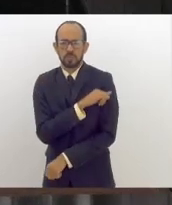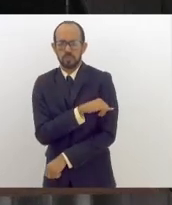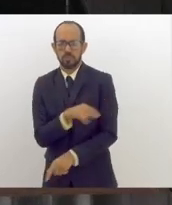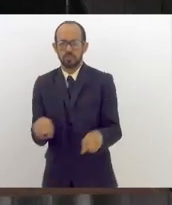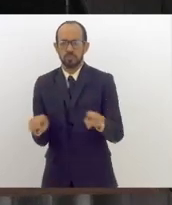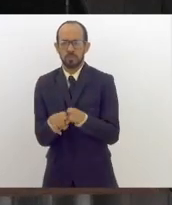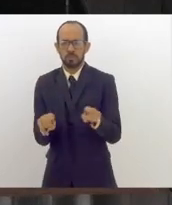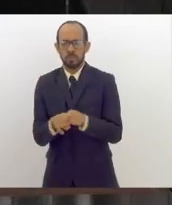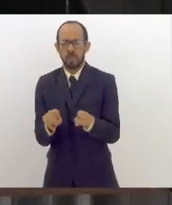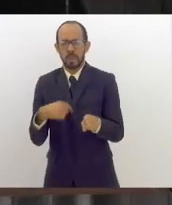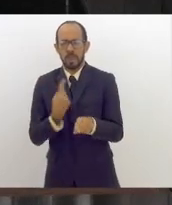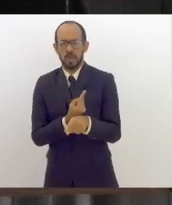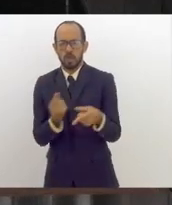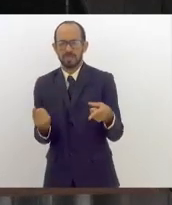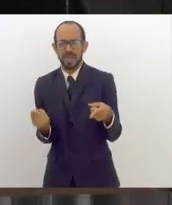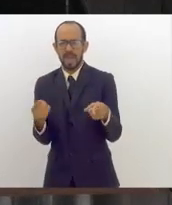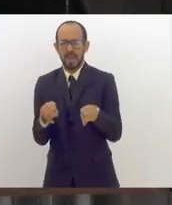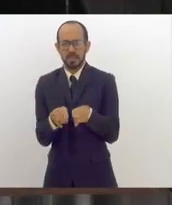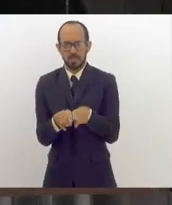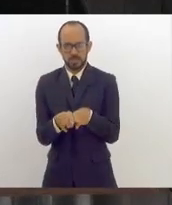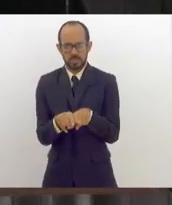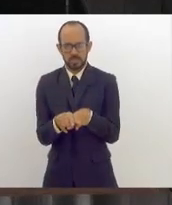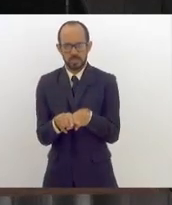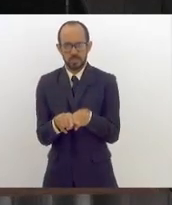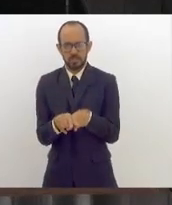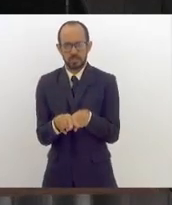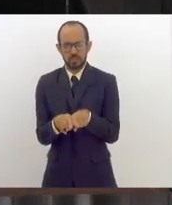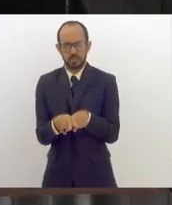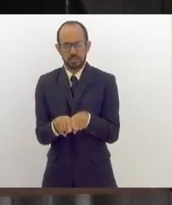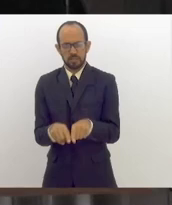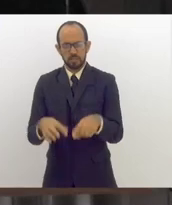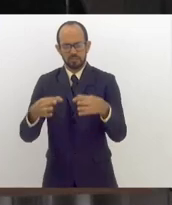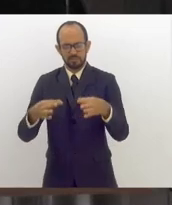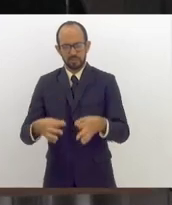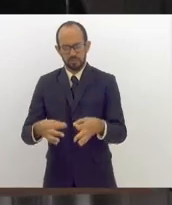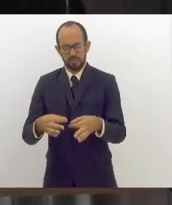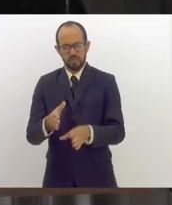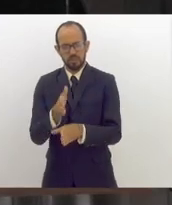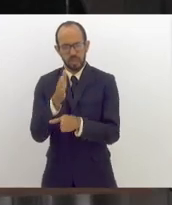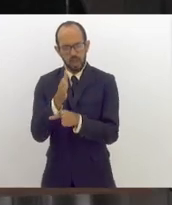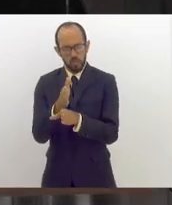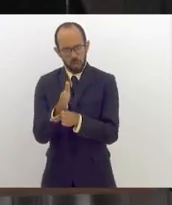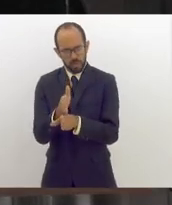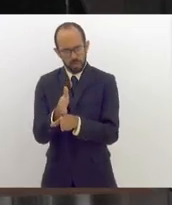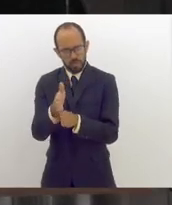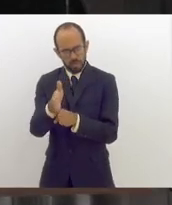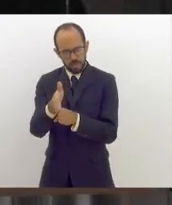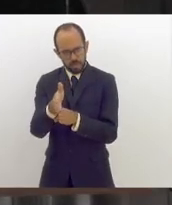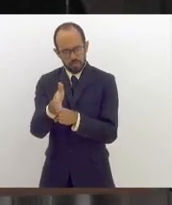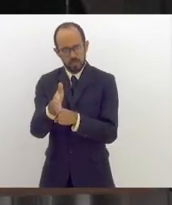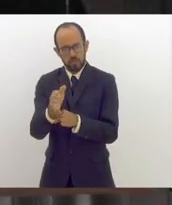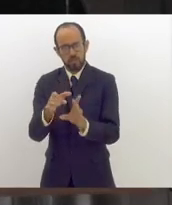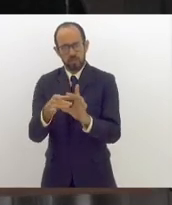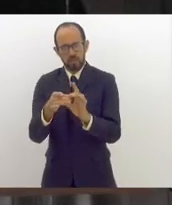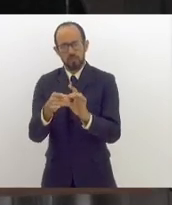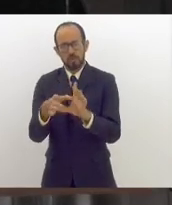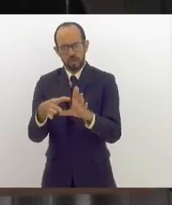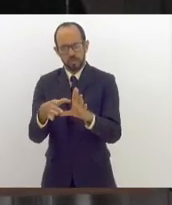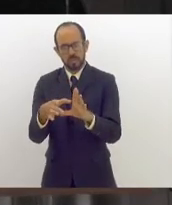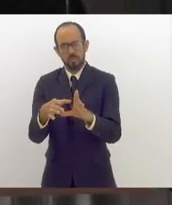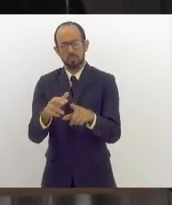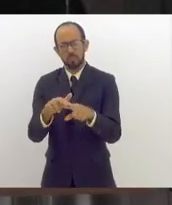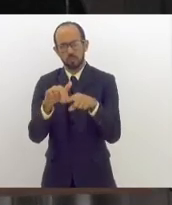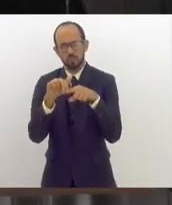a nossa aliança e com a existência harmônica que garante o equilíbrio democrático por isso a Bem Estar e